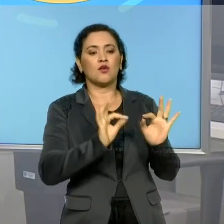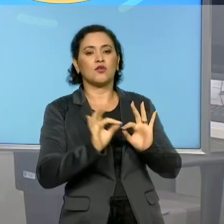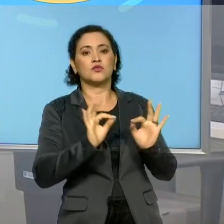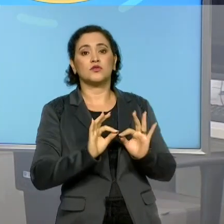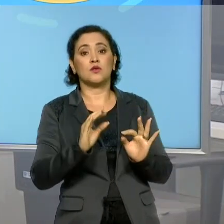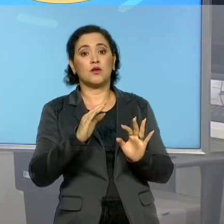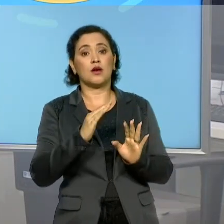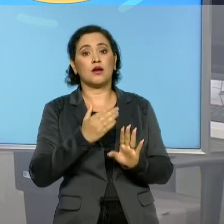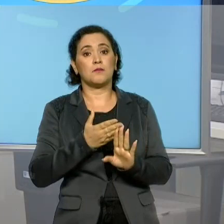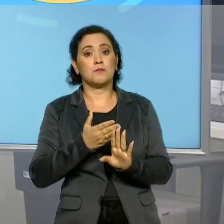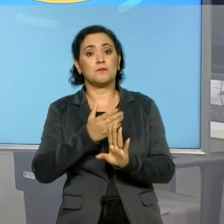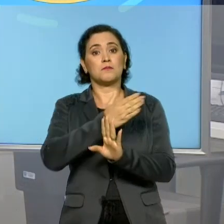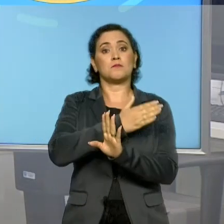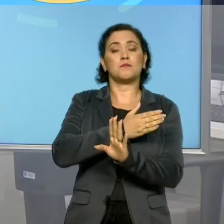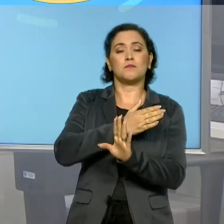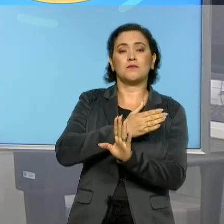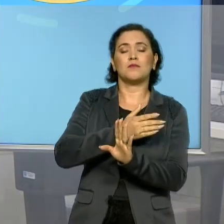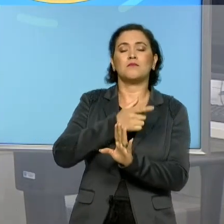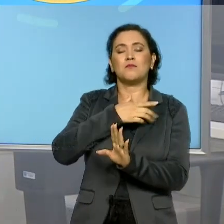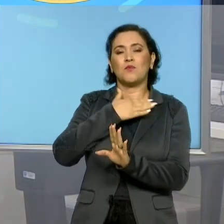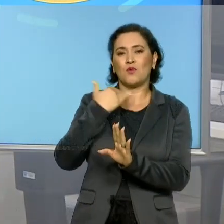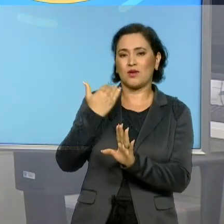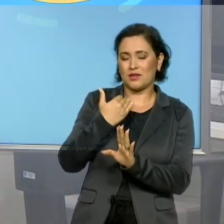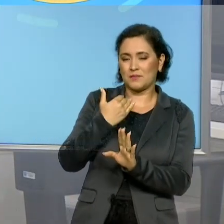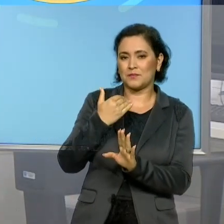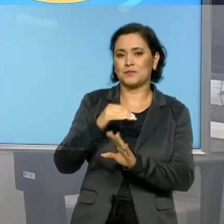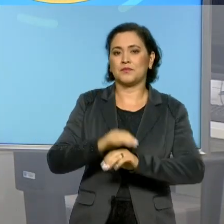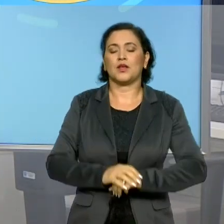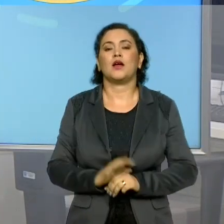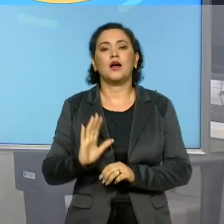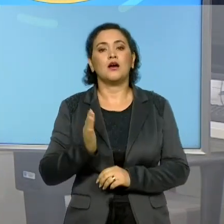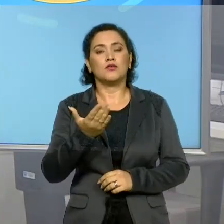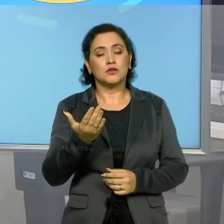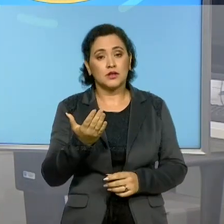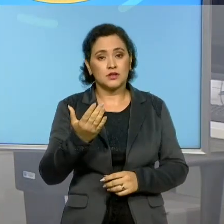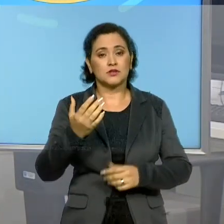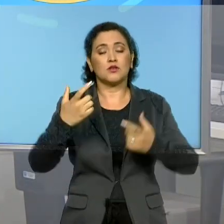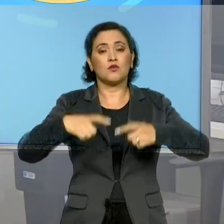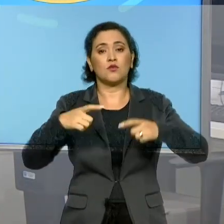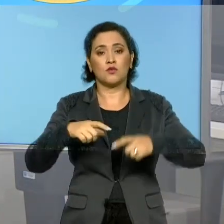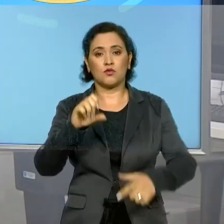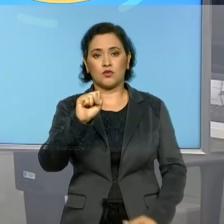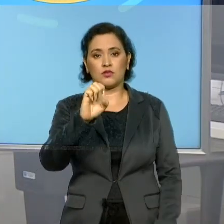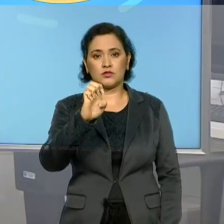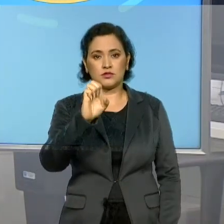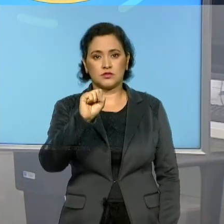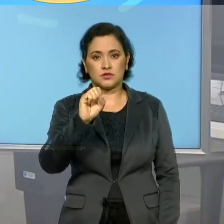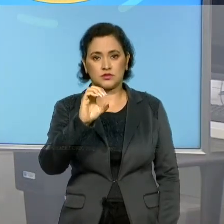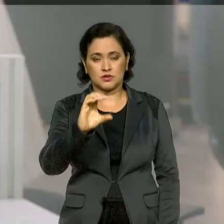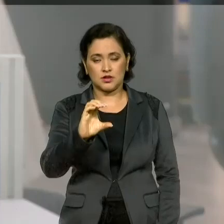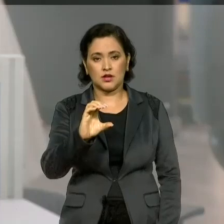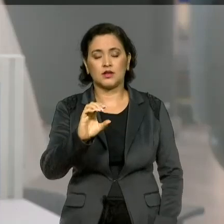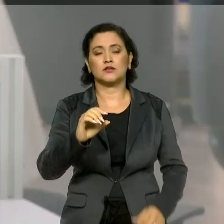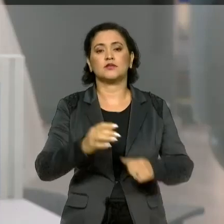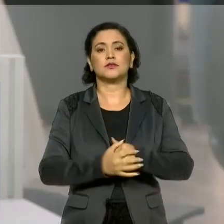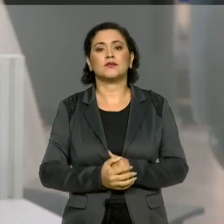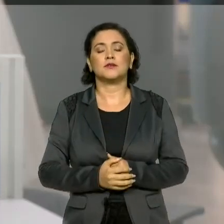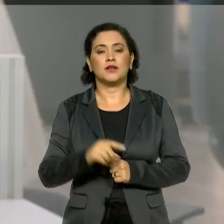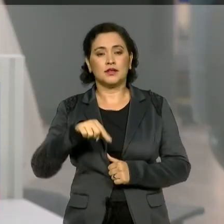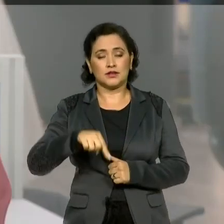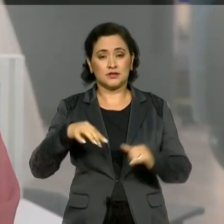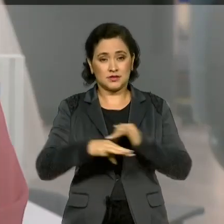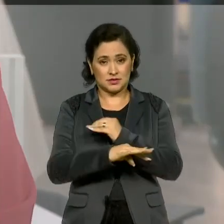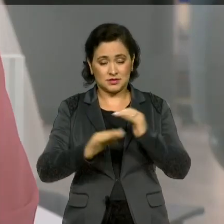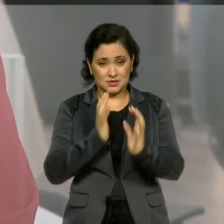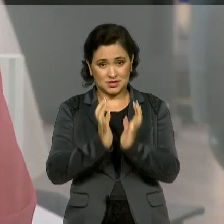acontece a partir das 4 horas da tarde no cinema Sesc Deodoro no centro de São luí e